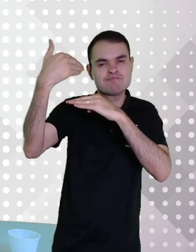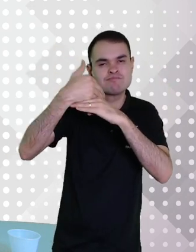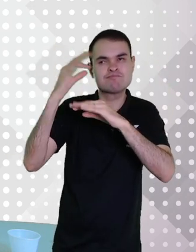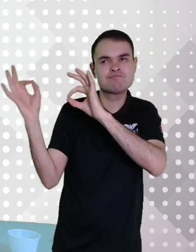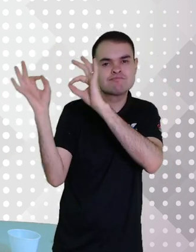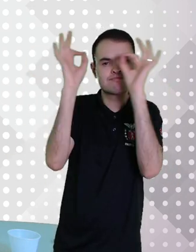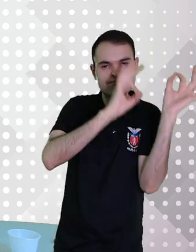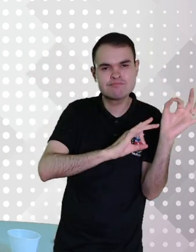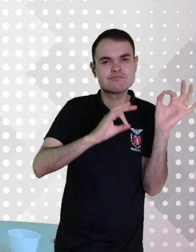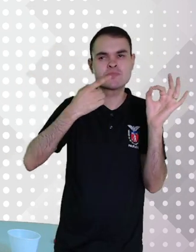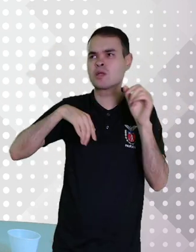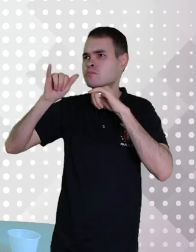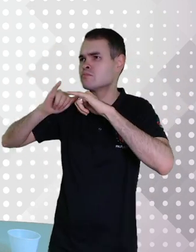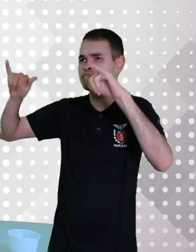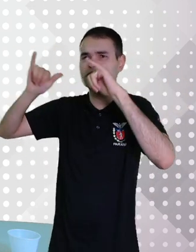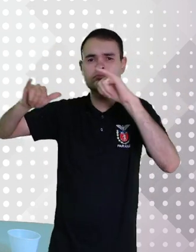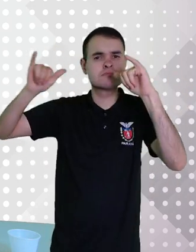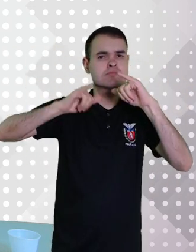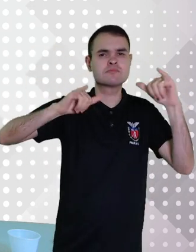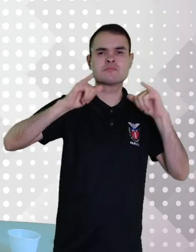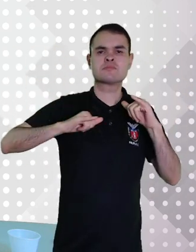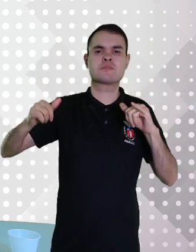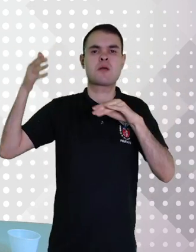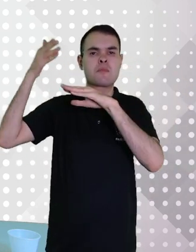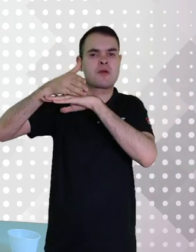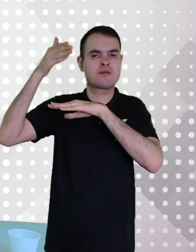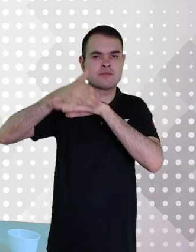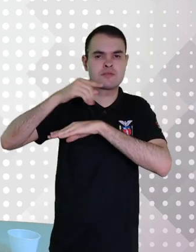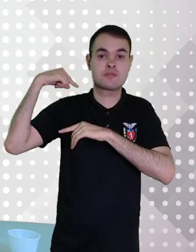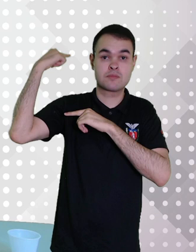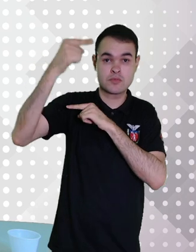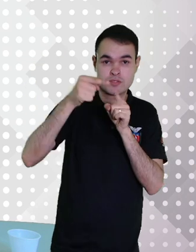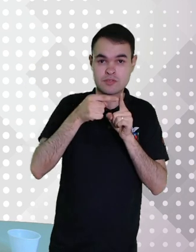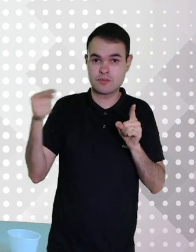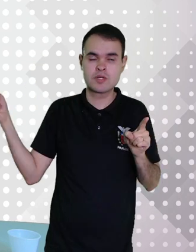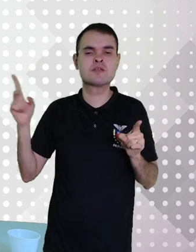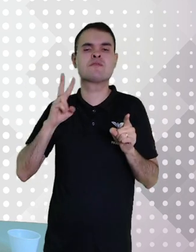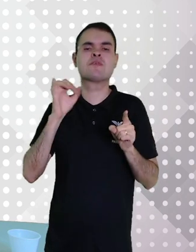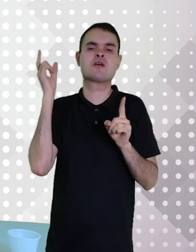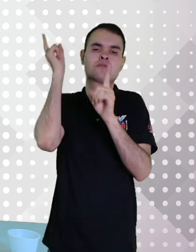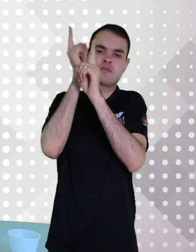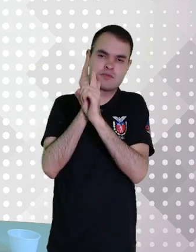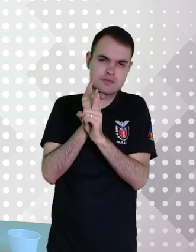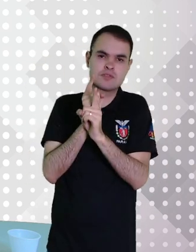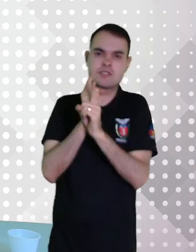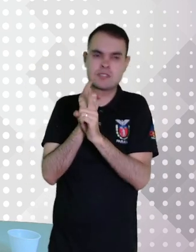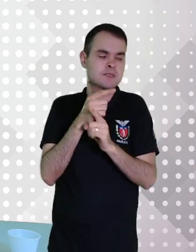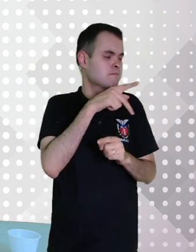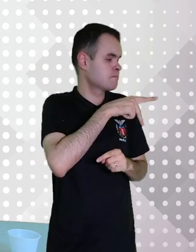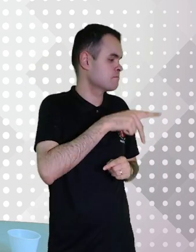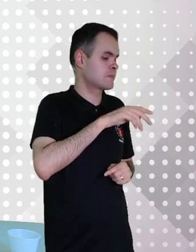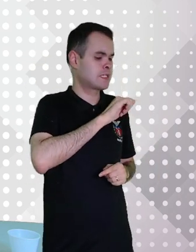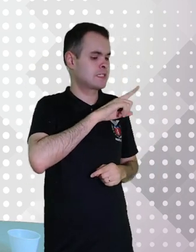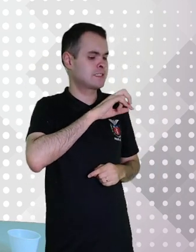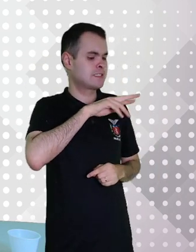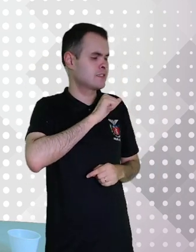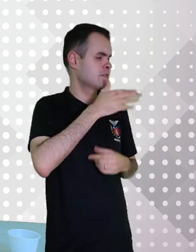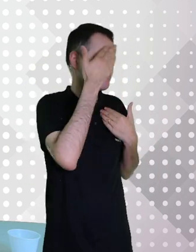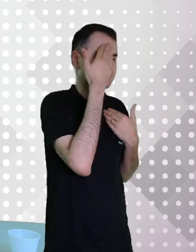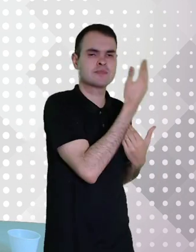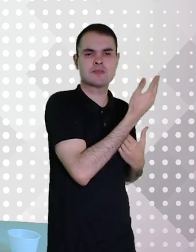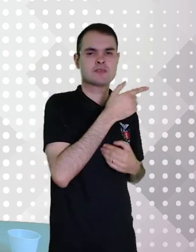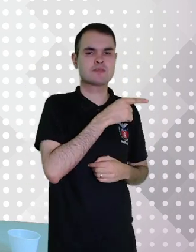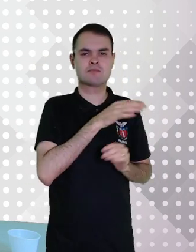aí divulgar, né, para a próxima semana também esse nosso encontro. E professora Adriana, muito obrigada. Imagina. Pela